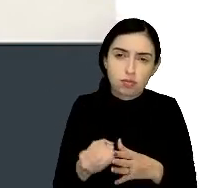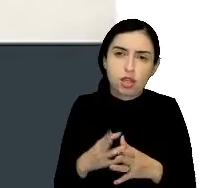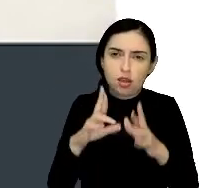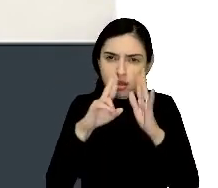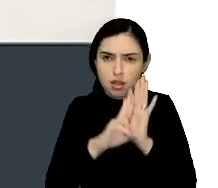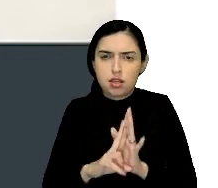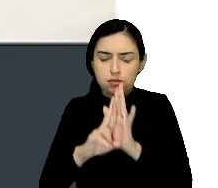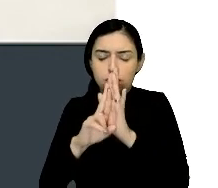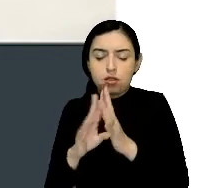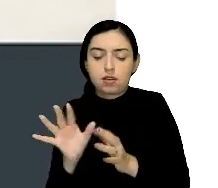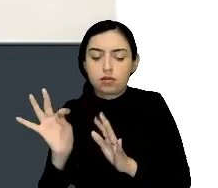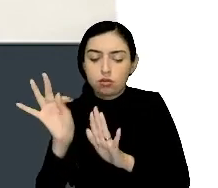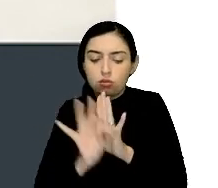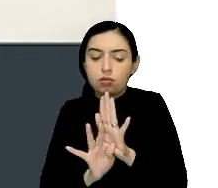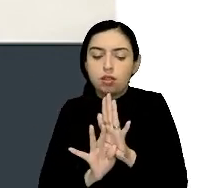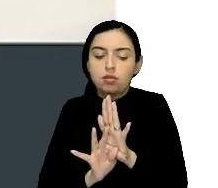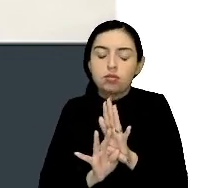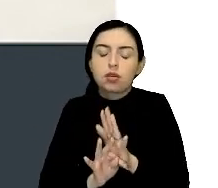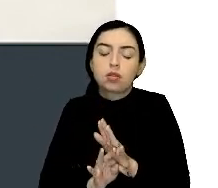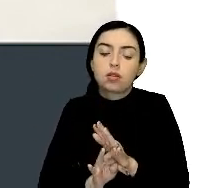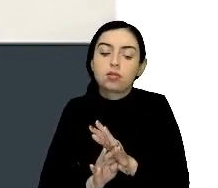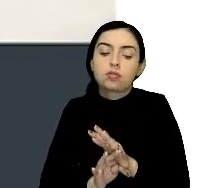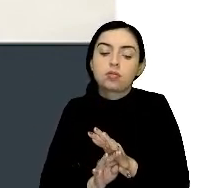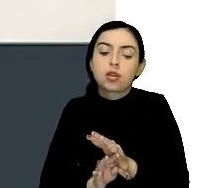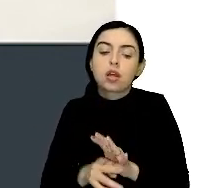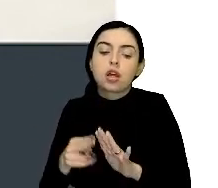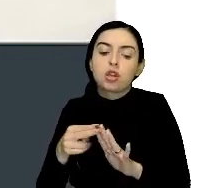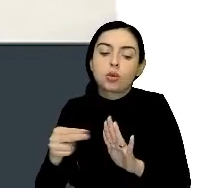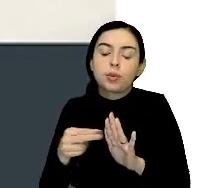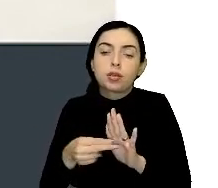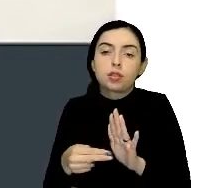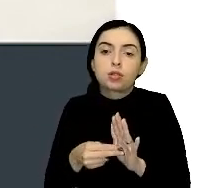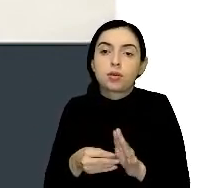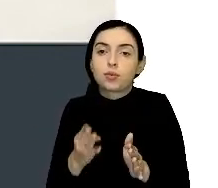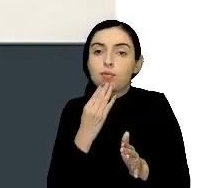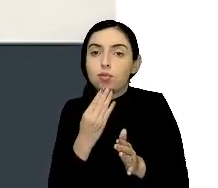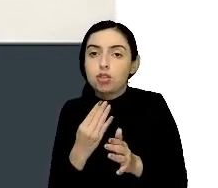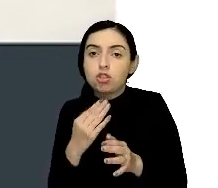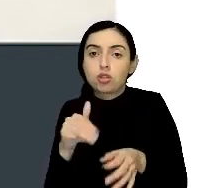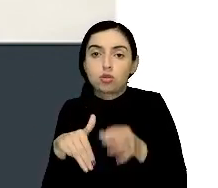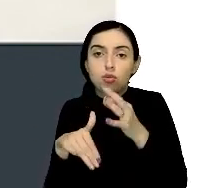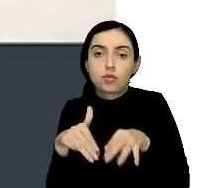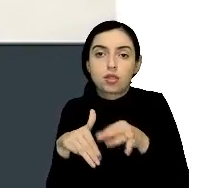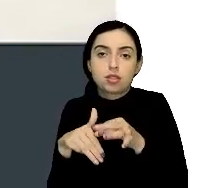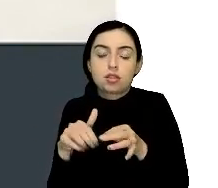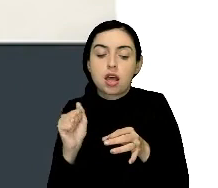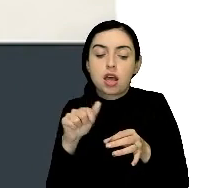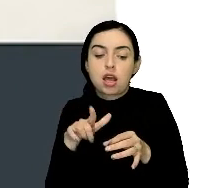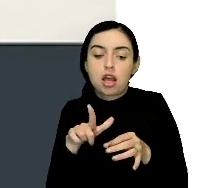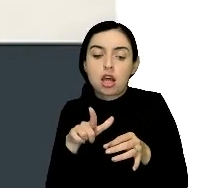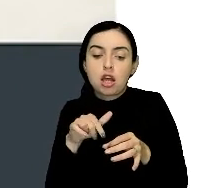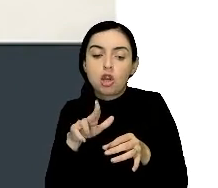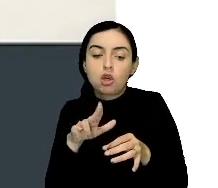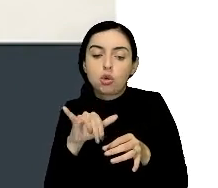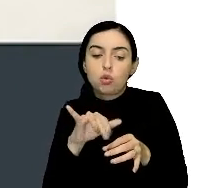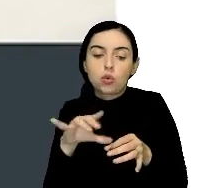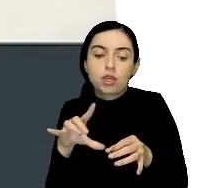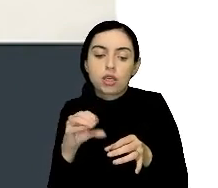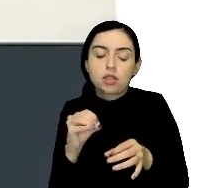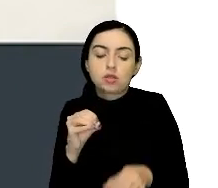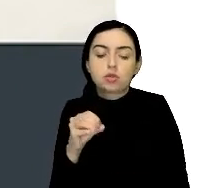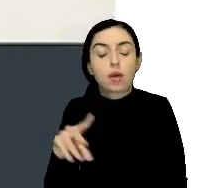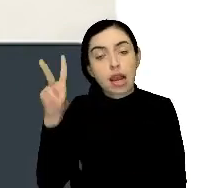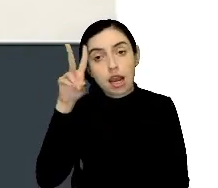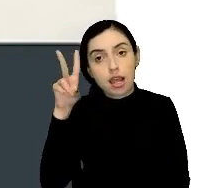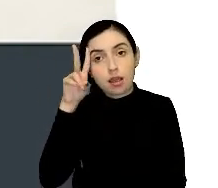texto normativo a partir do pedido do ministro Aloysio Nunes. Lembrando que a ideia do